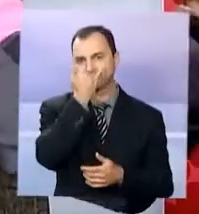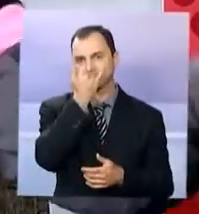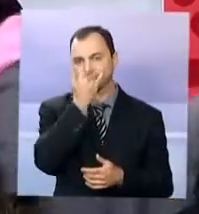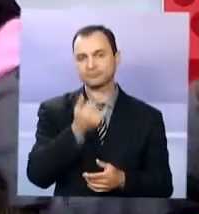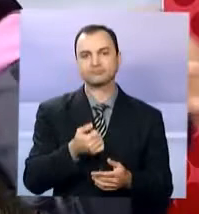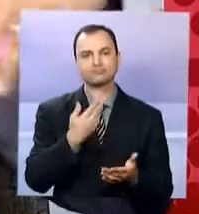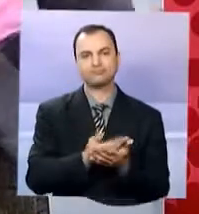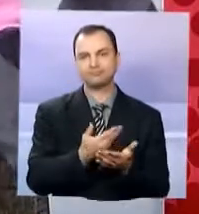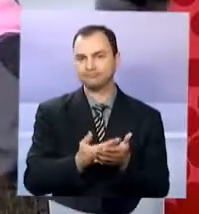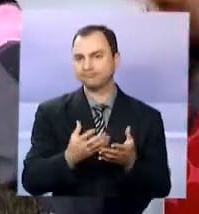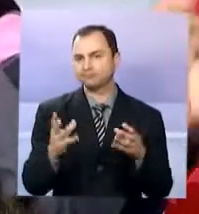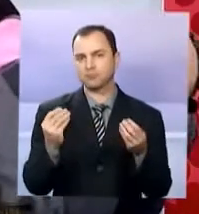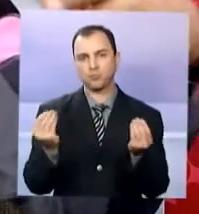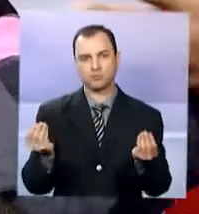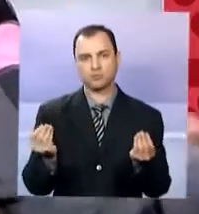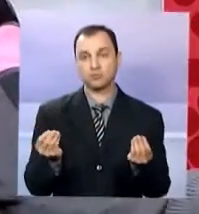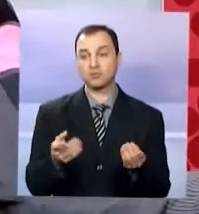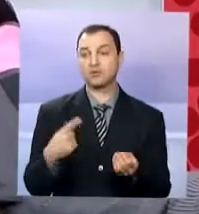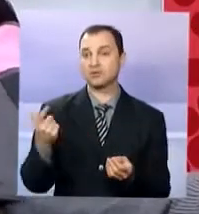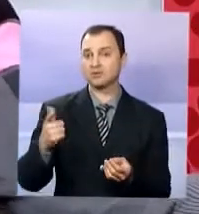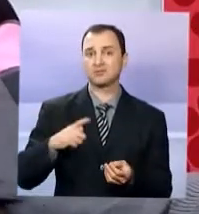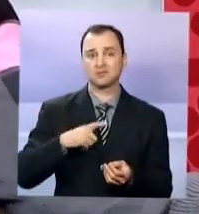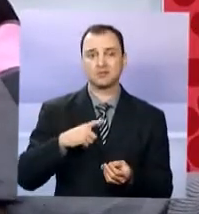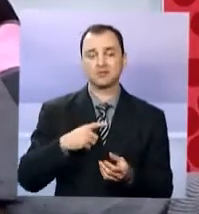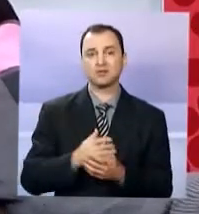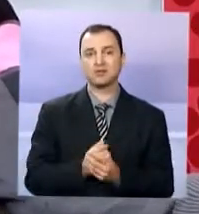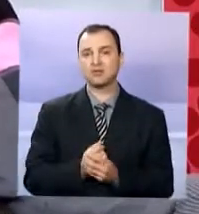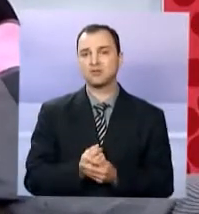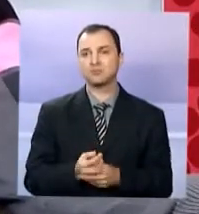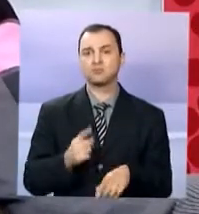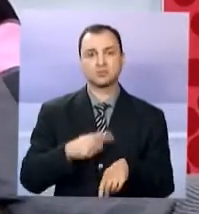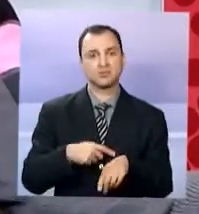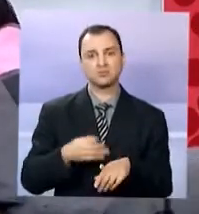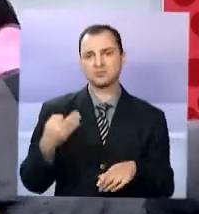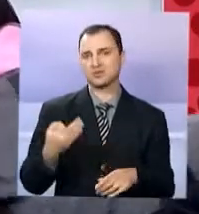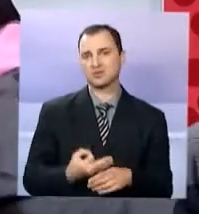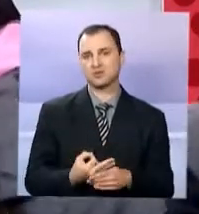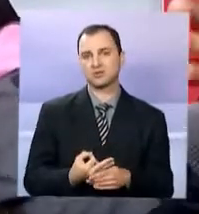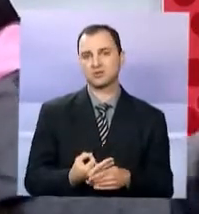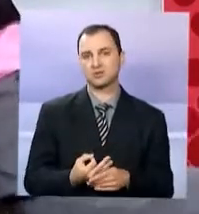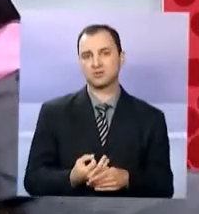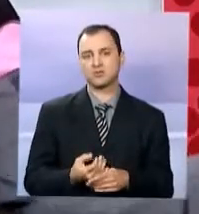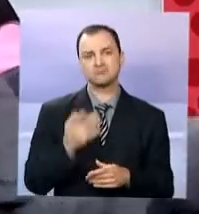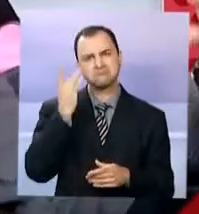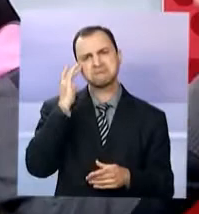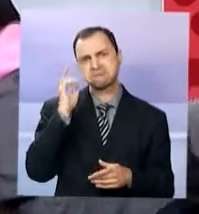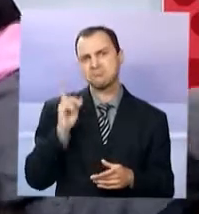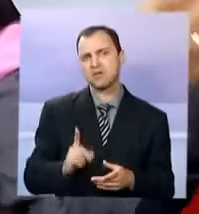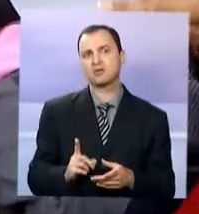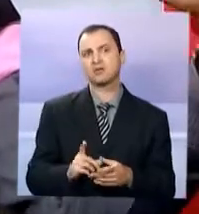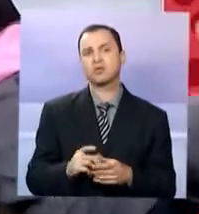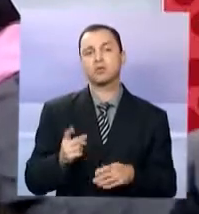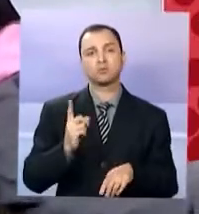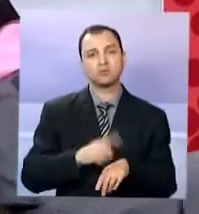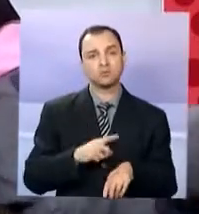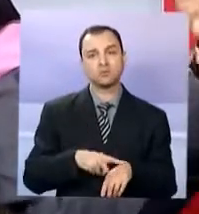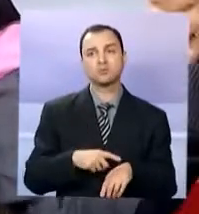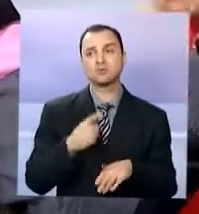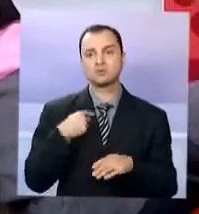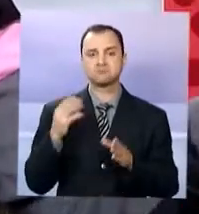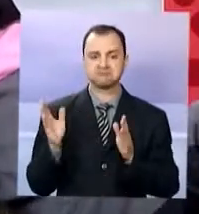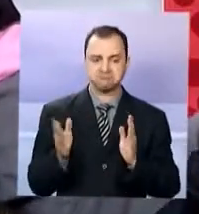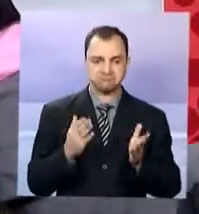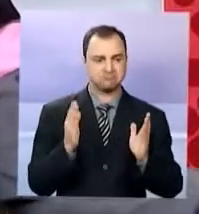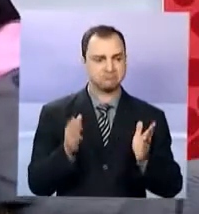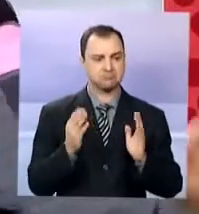perdão de Monte e eles têm eles tem o tempo certo né e eu acho que é isso acho que eu o tempo a gente tem